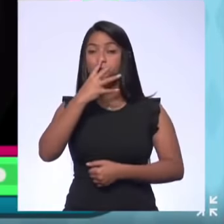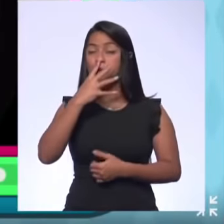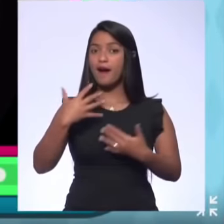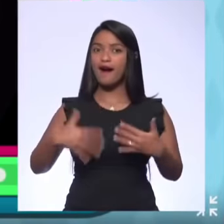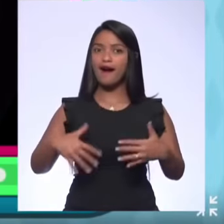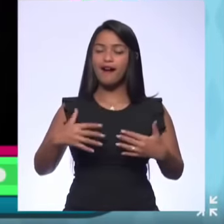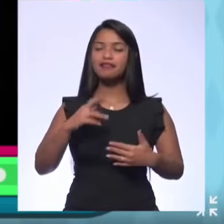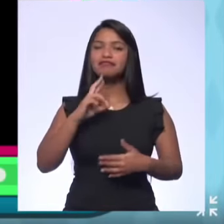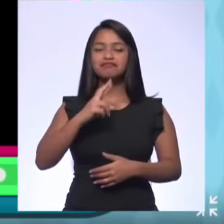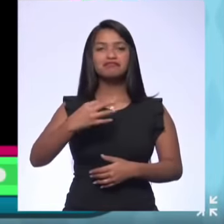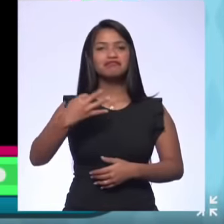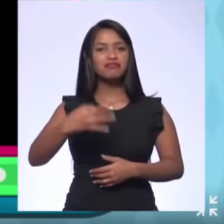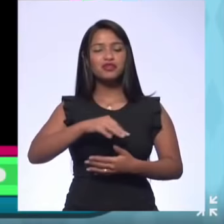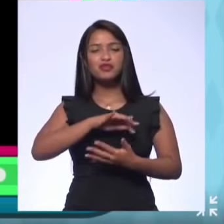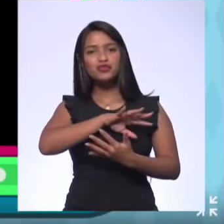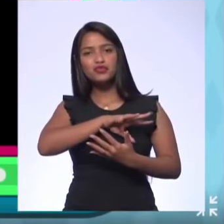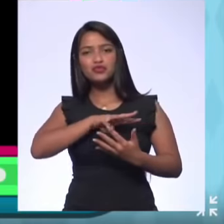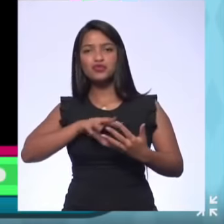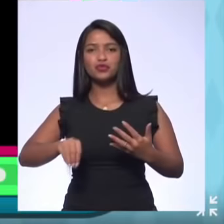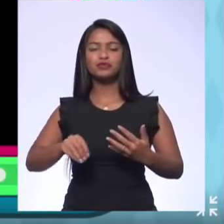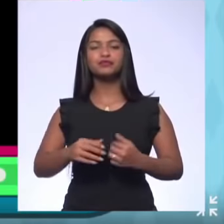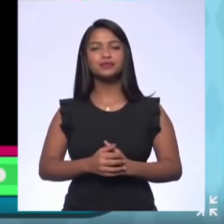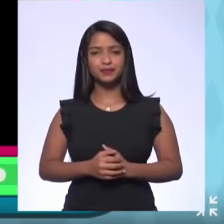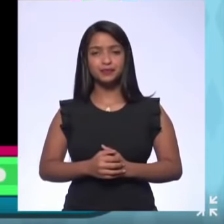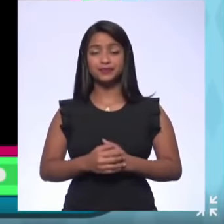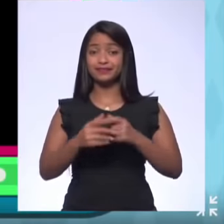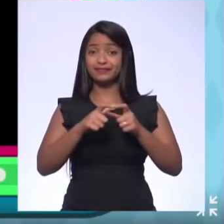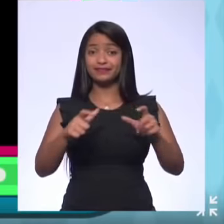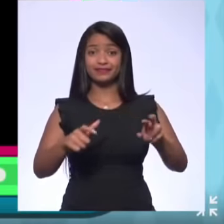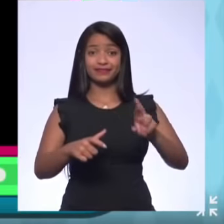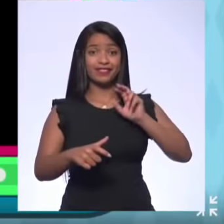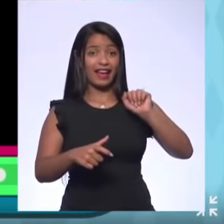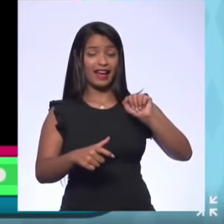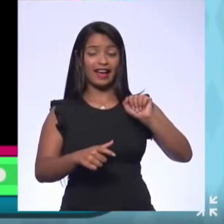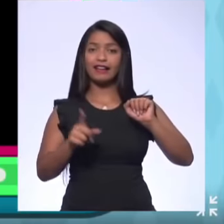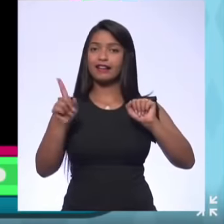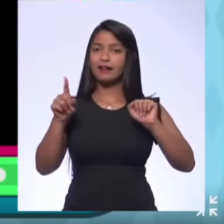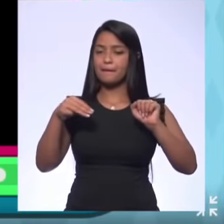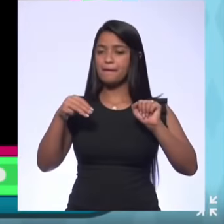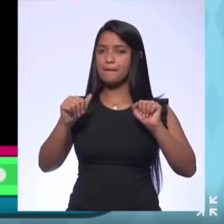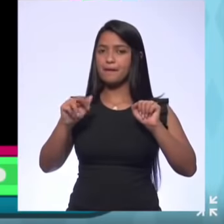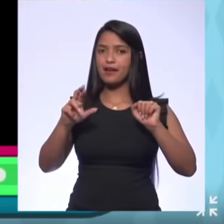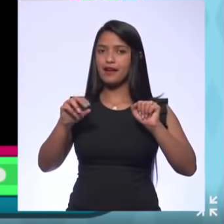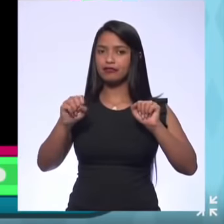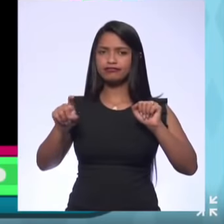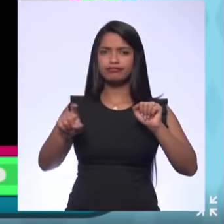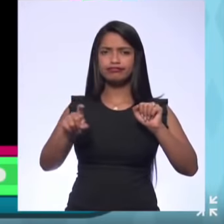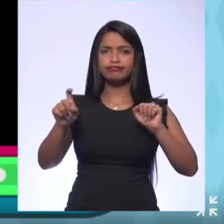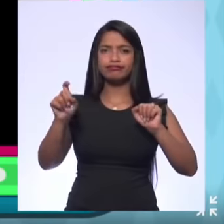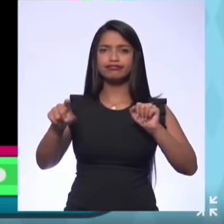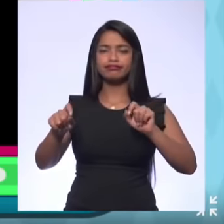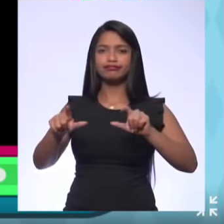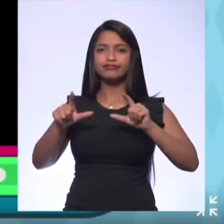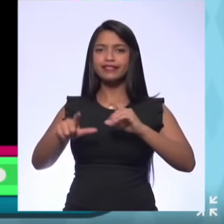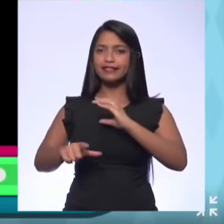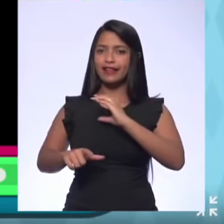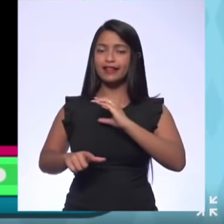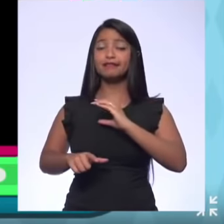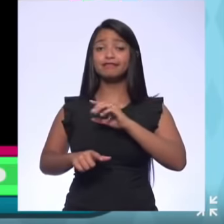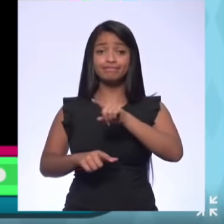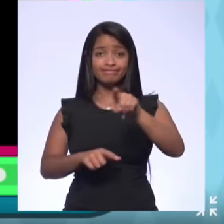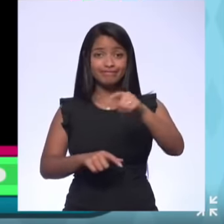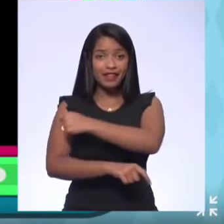hein? Aí, ó, o pessoal falou para ir na A, ele foi na C, Antônia. O pessoal foi na... Olha, o pessoal errou,